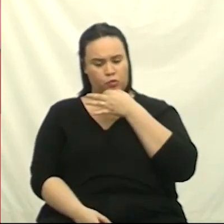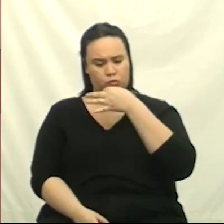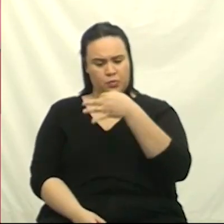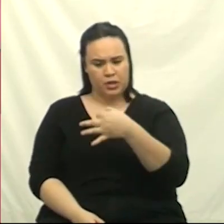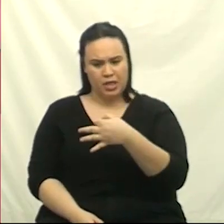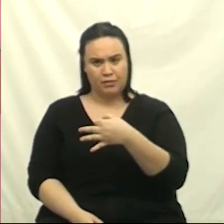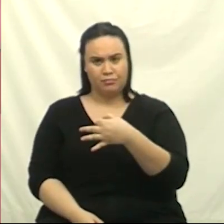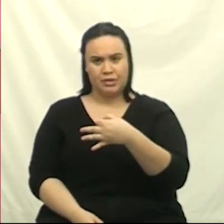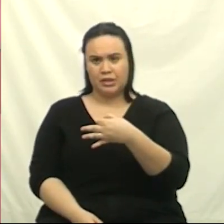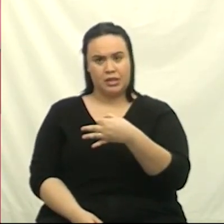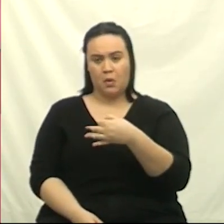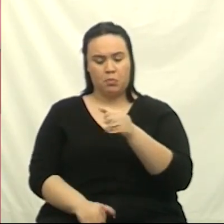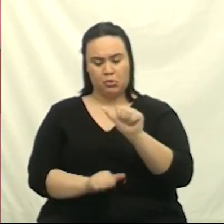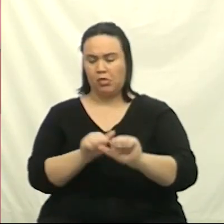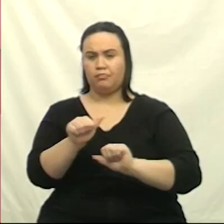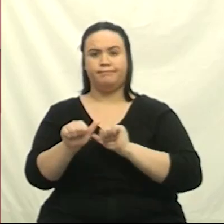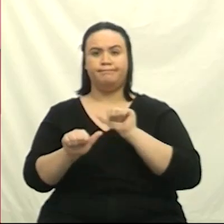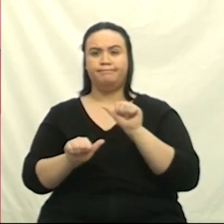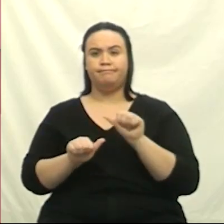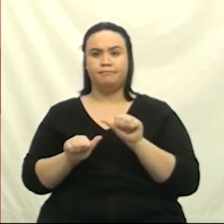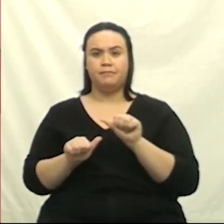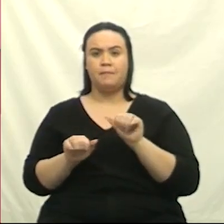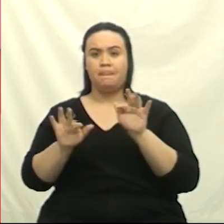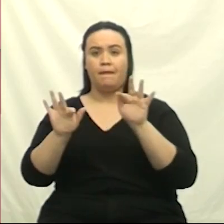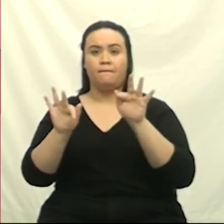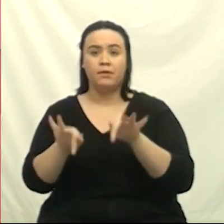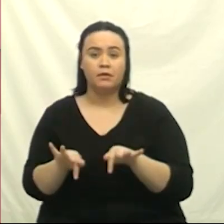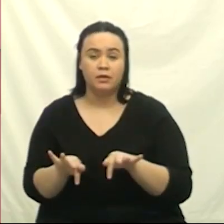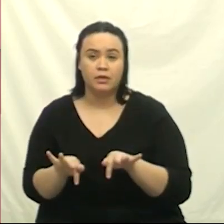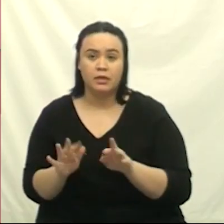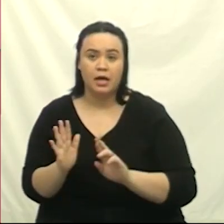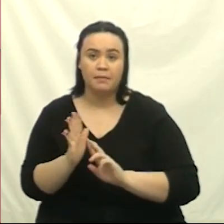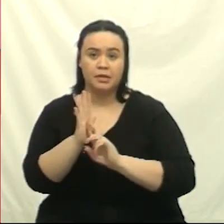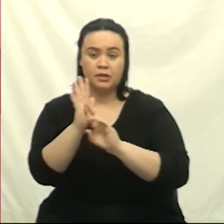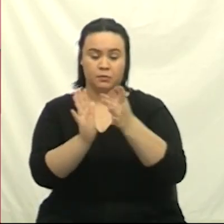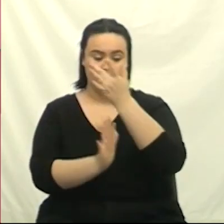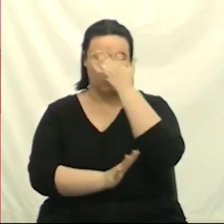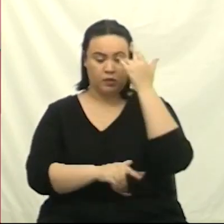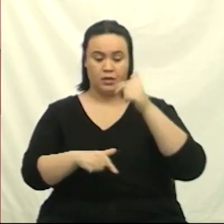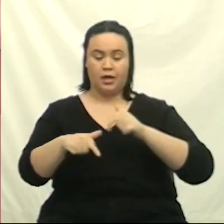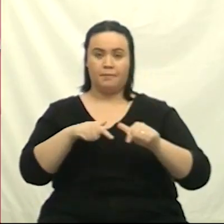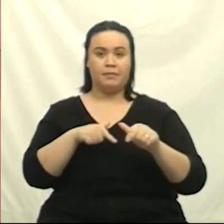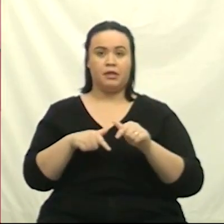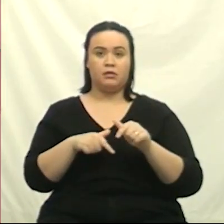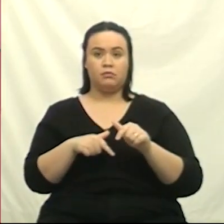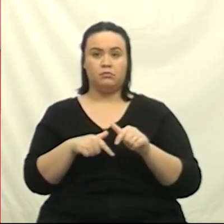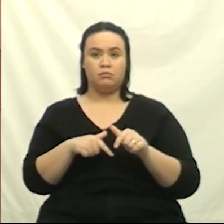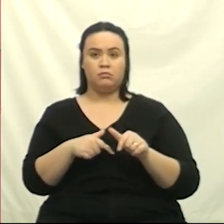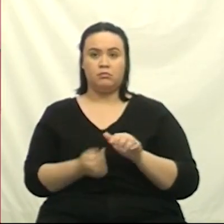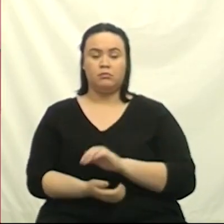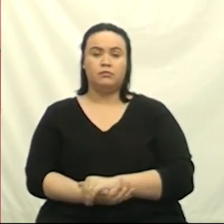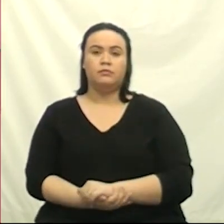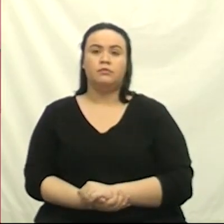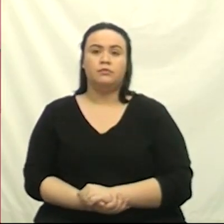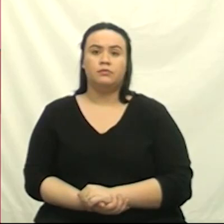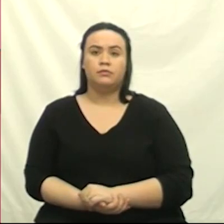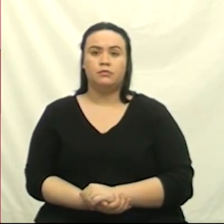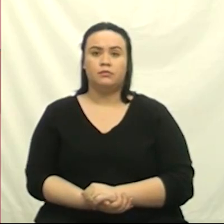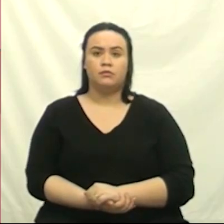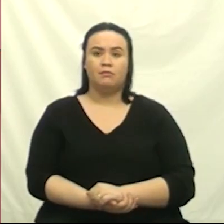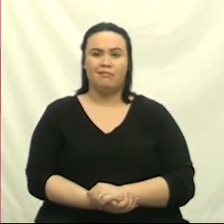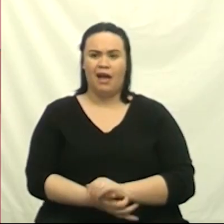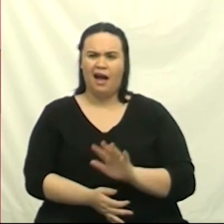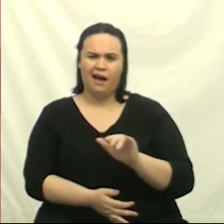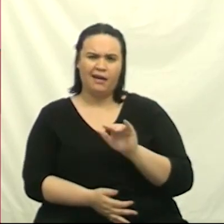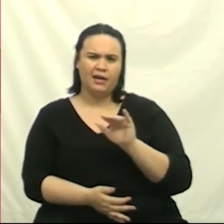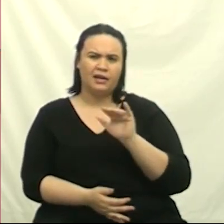segue sendo na minha opinião o fim da representação dos trabalhadores não há quem perca nesse sentido mas alguém vai